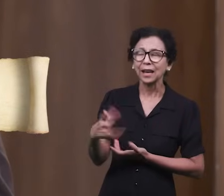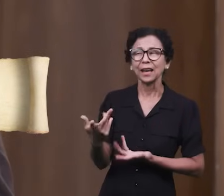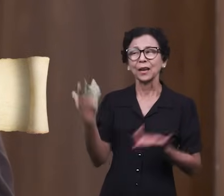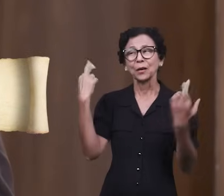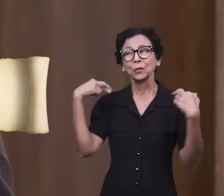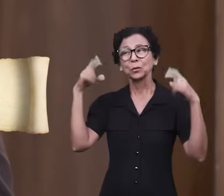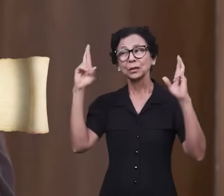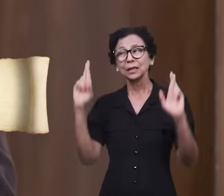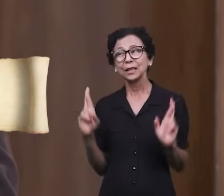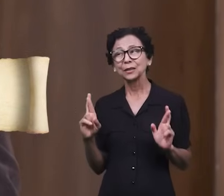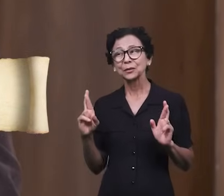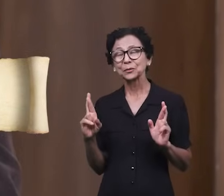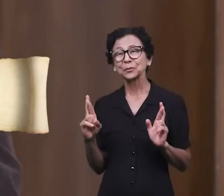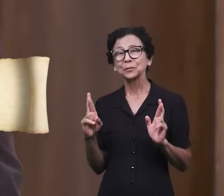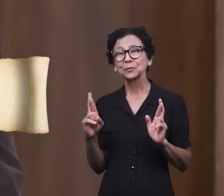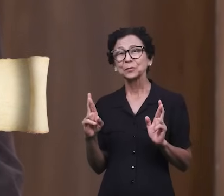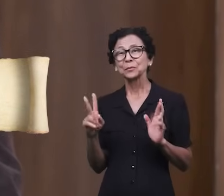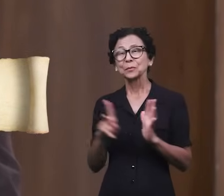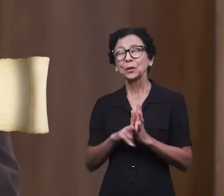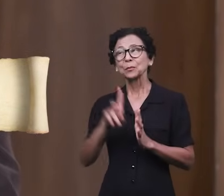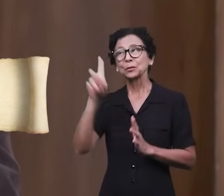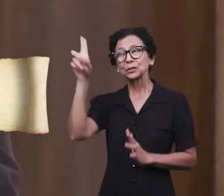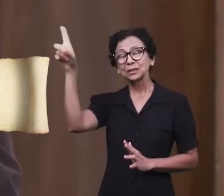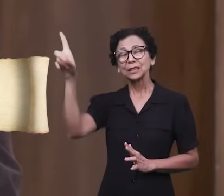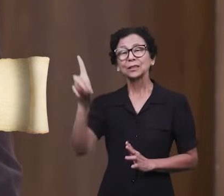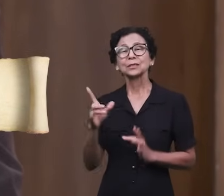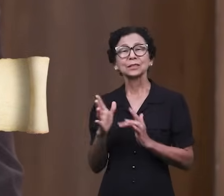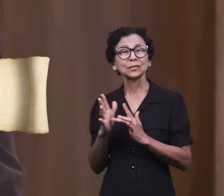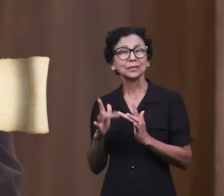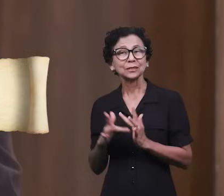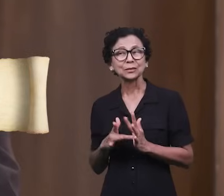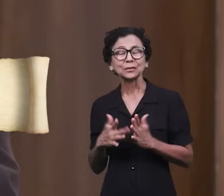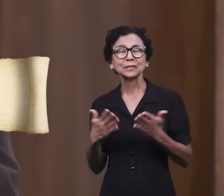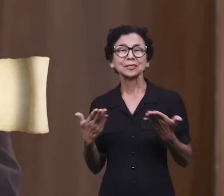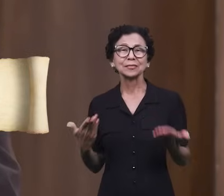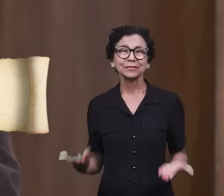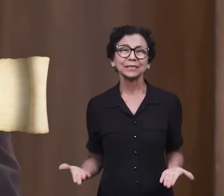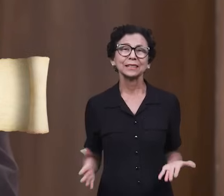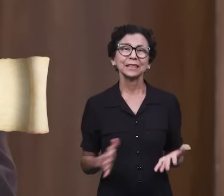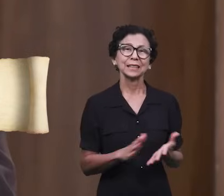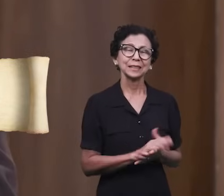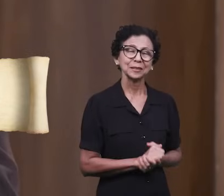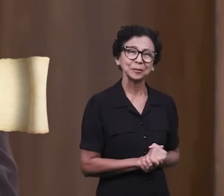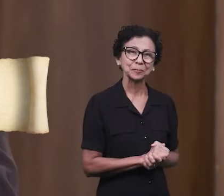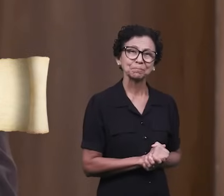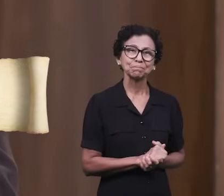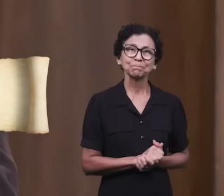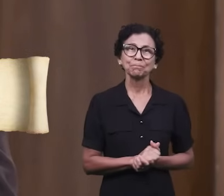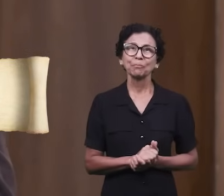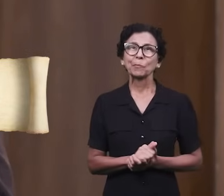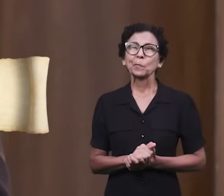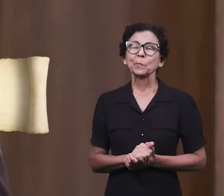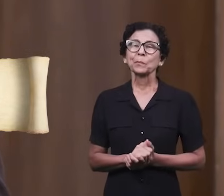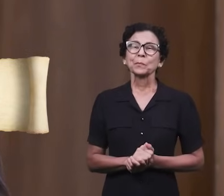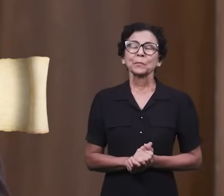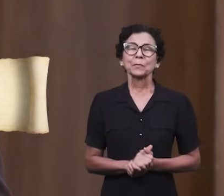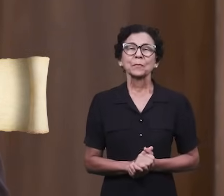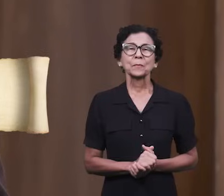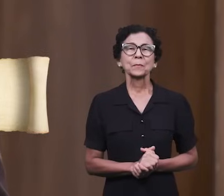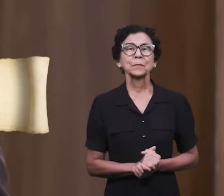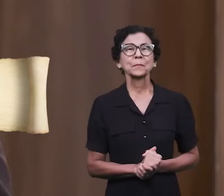estamos encontrando todas as minúcias, todos os detalhes. A tipologia é uma